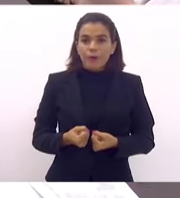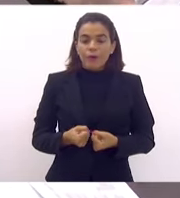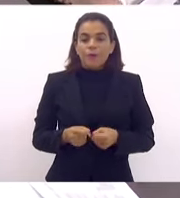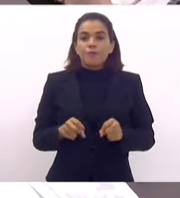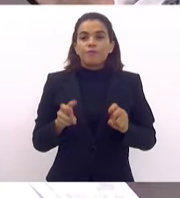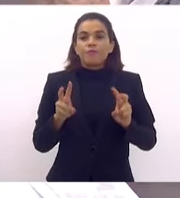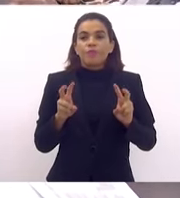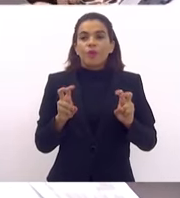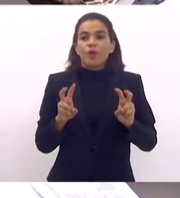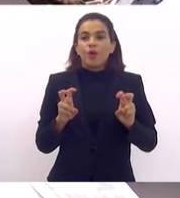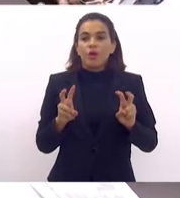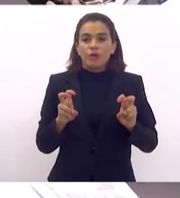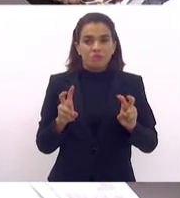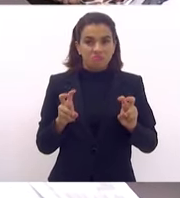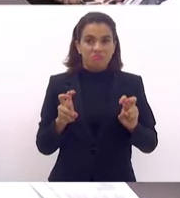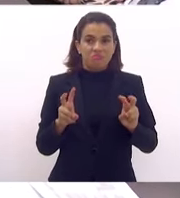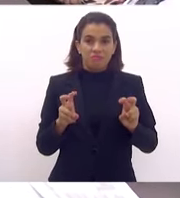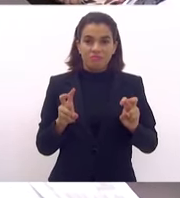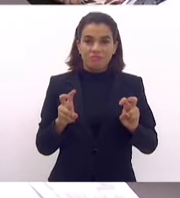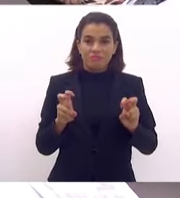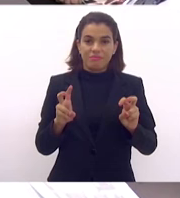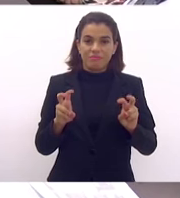galhofa, essa questão